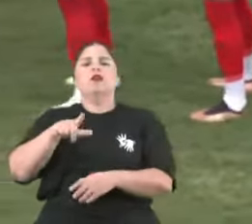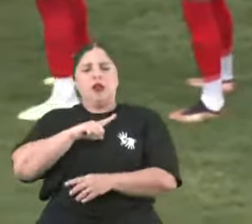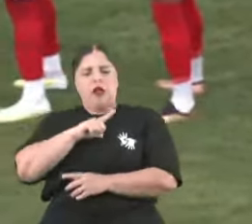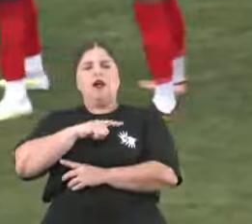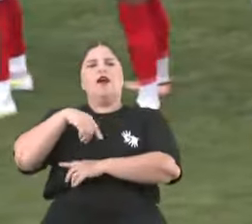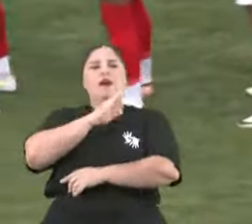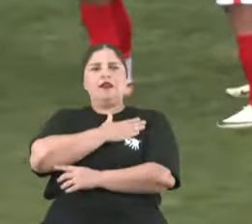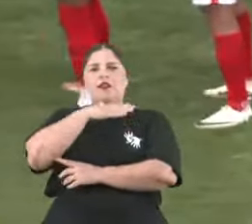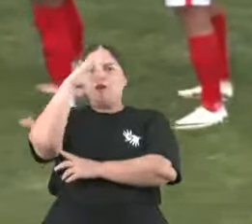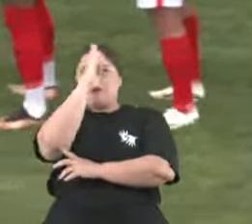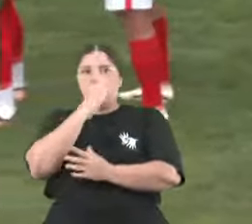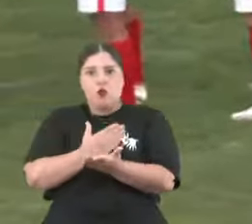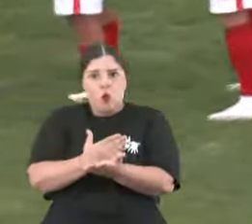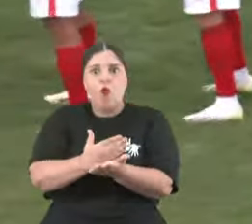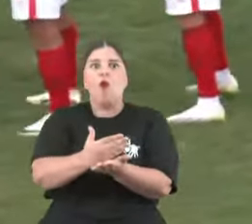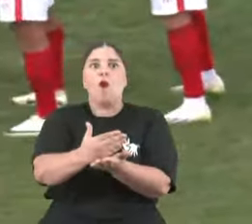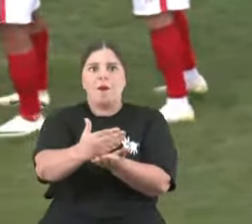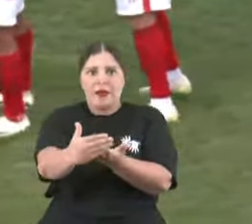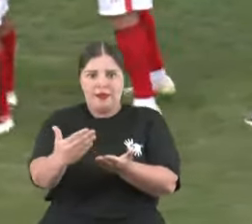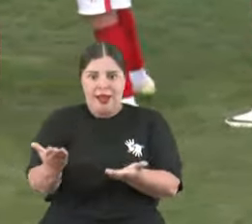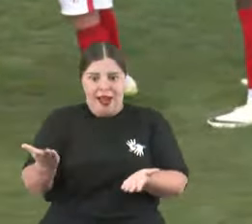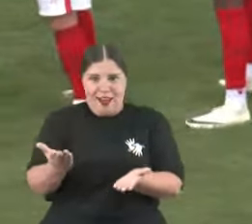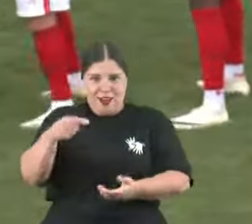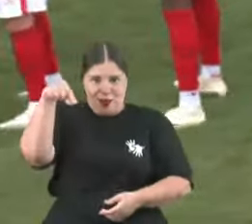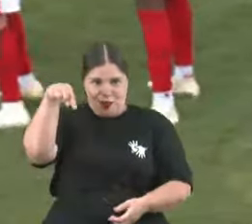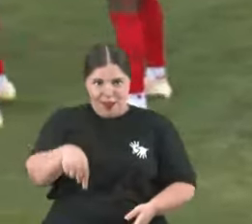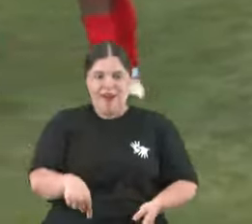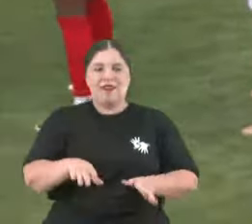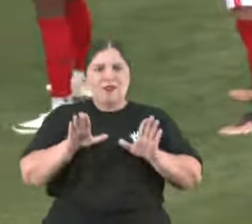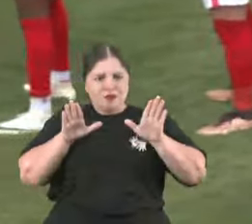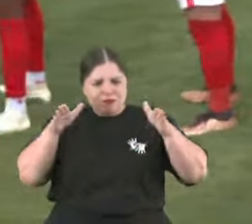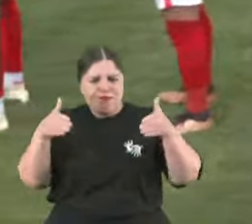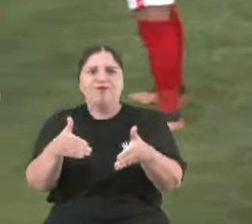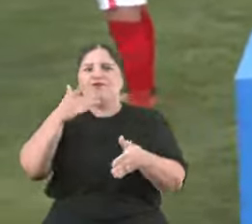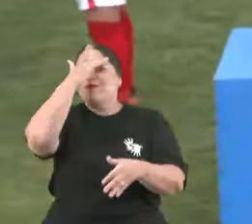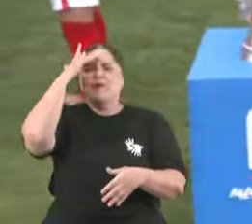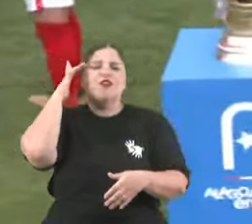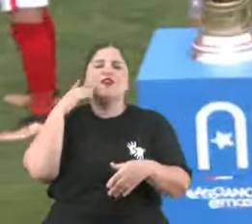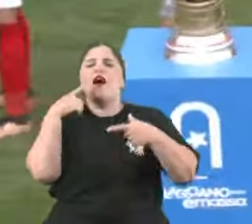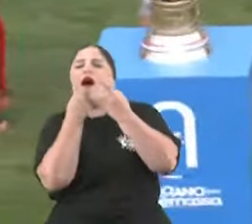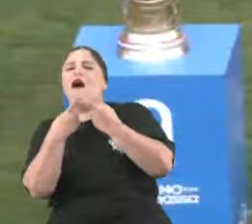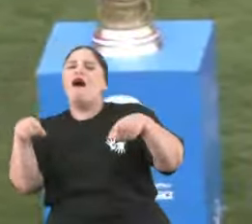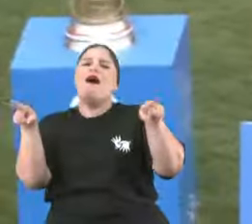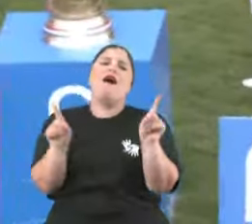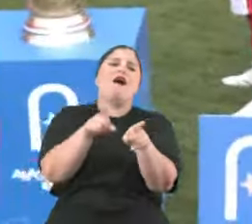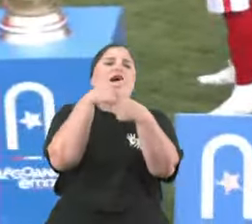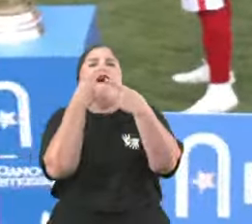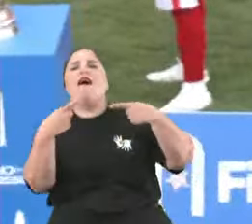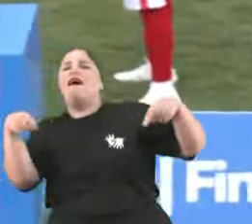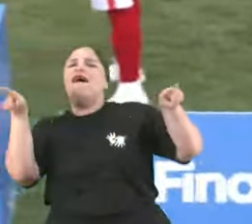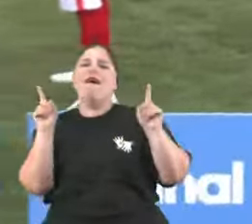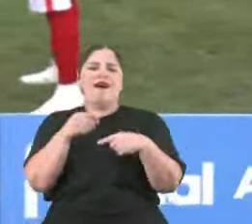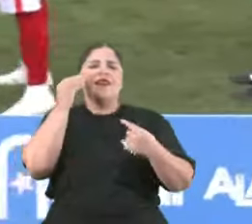sendo entoado aqui no Estádio Coraci da Mata Fonseca. Vamos tentar acompanhar.